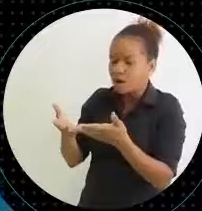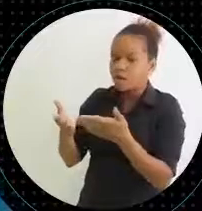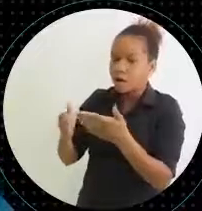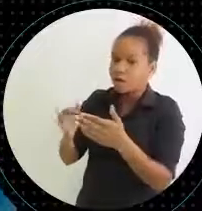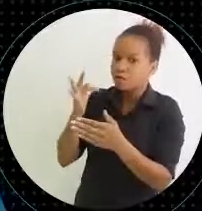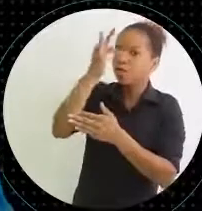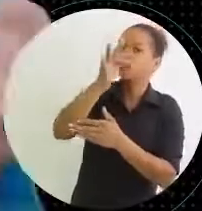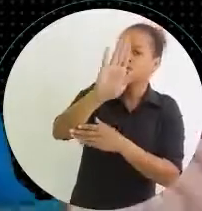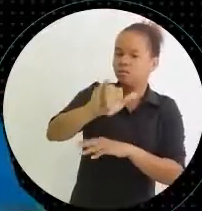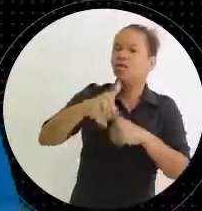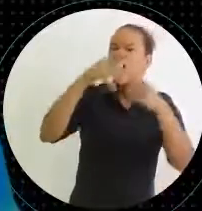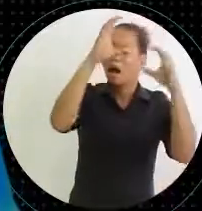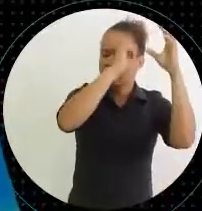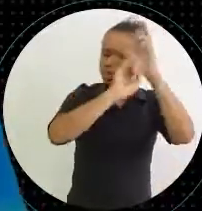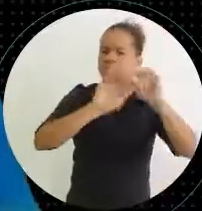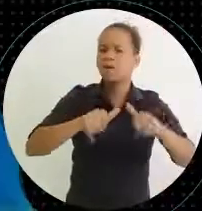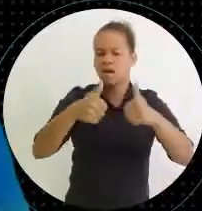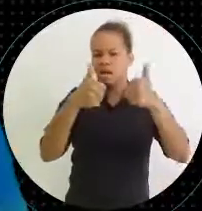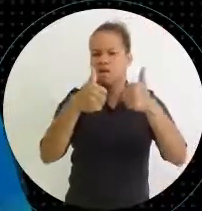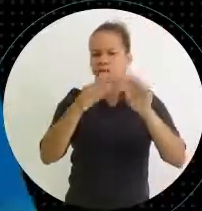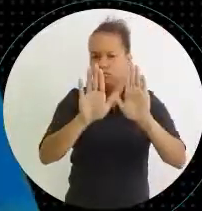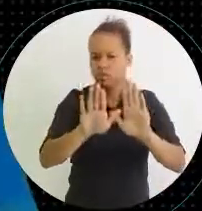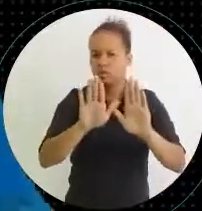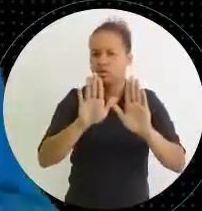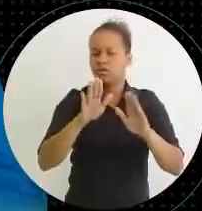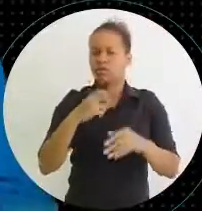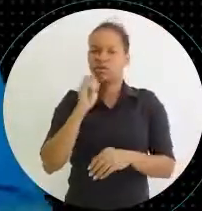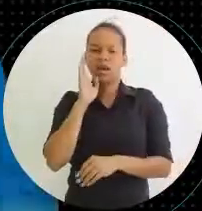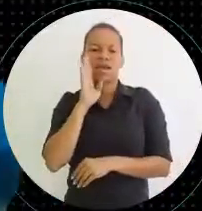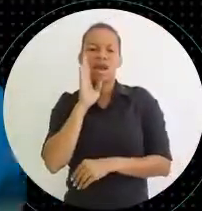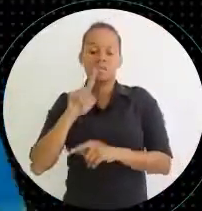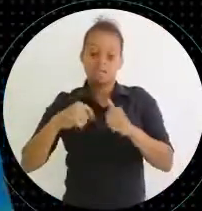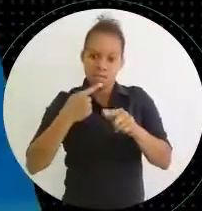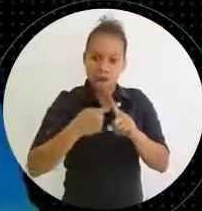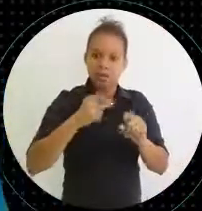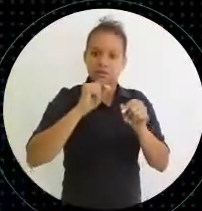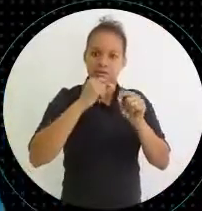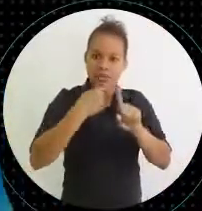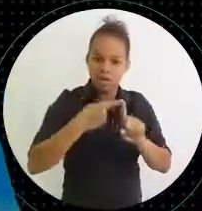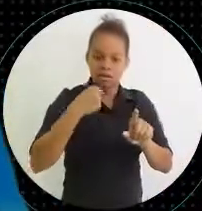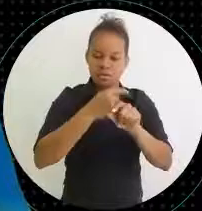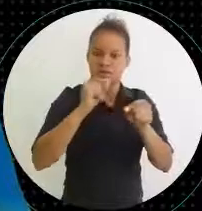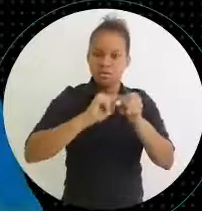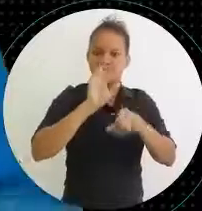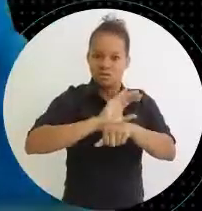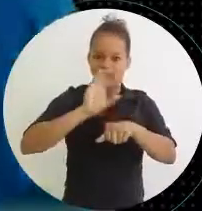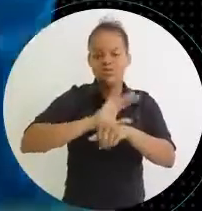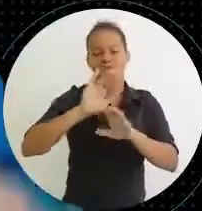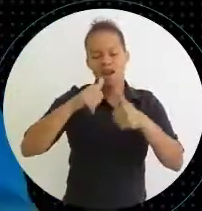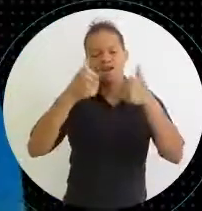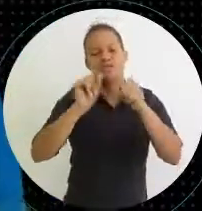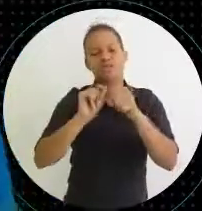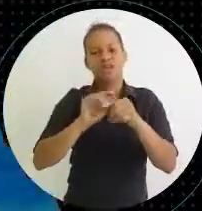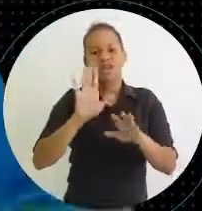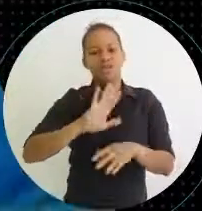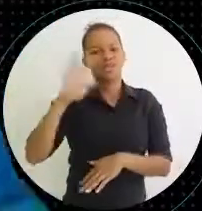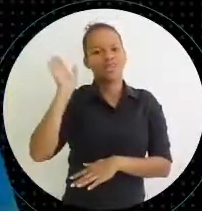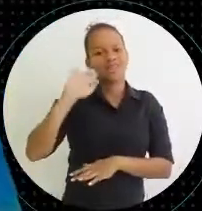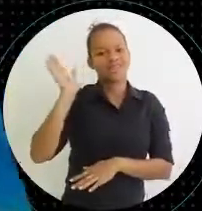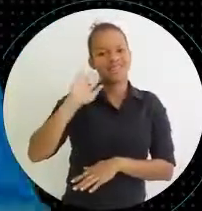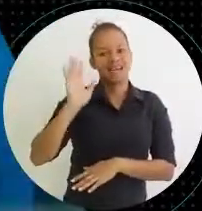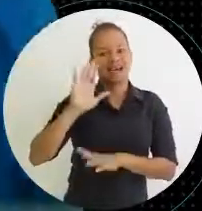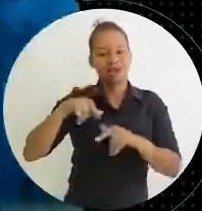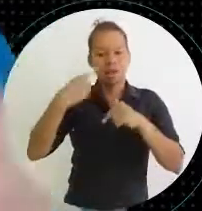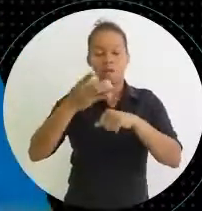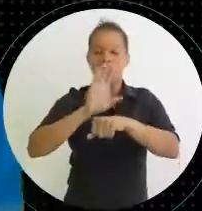vai aprender e vai ser tudo muito legal, tá? Quanto mais você fizer, melhor você fica, tá bem? Então, até um